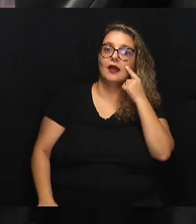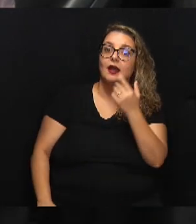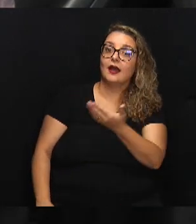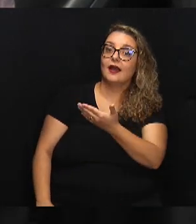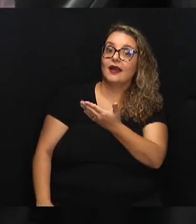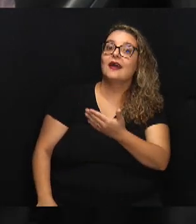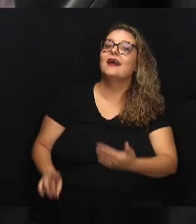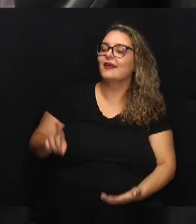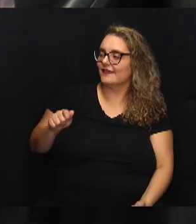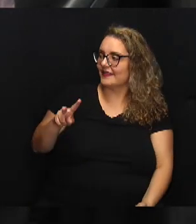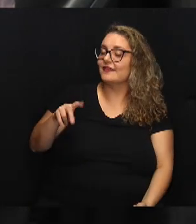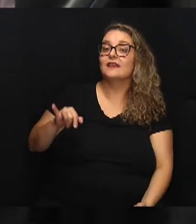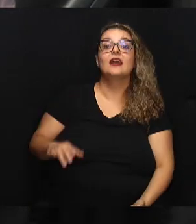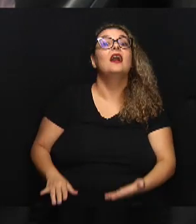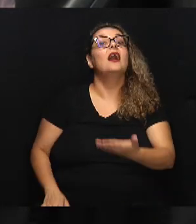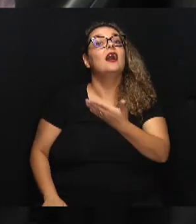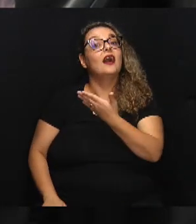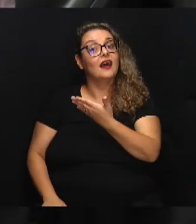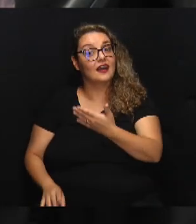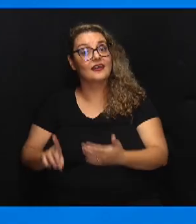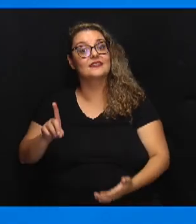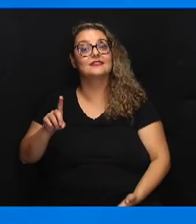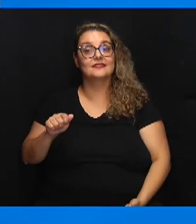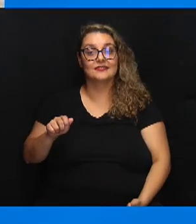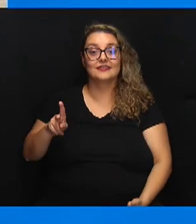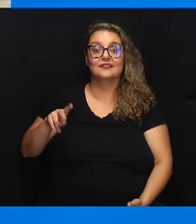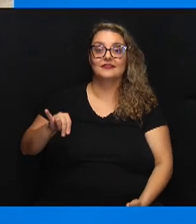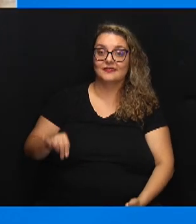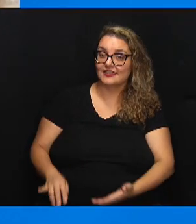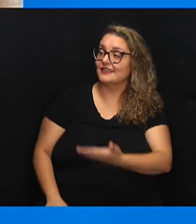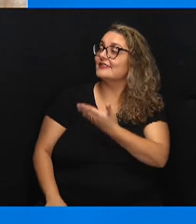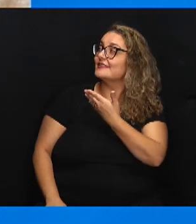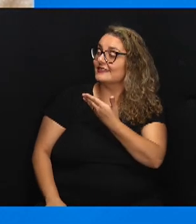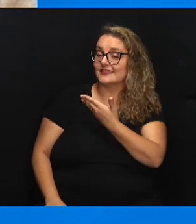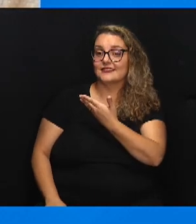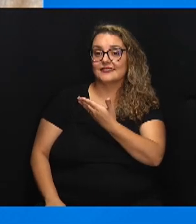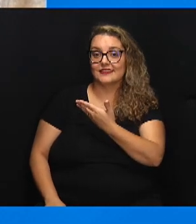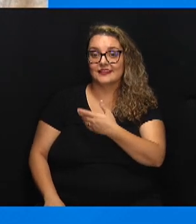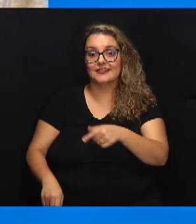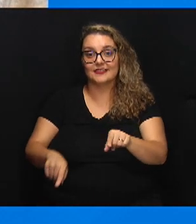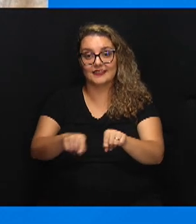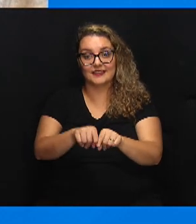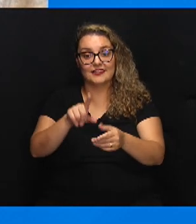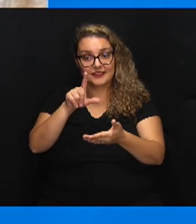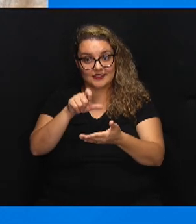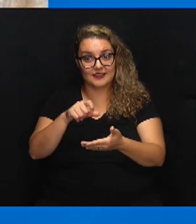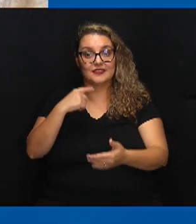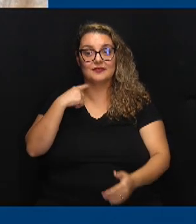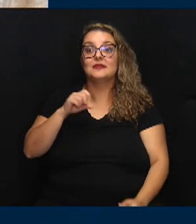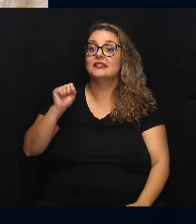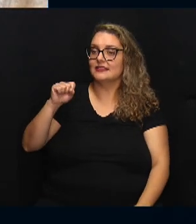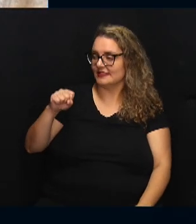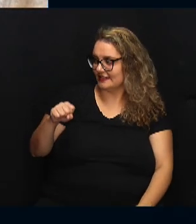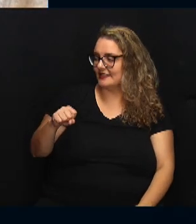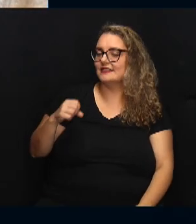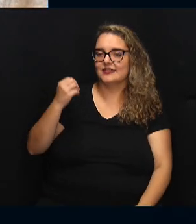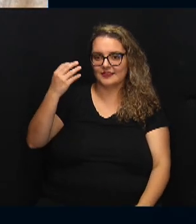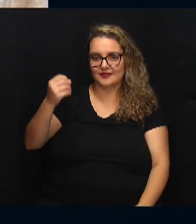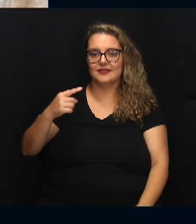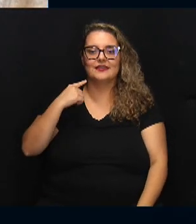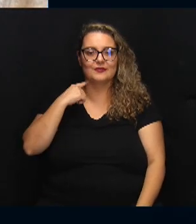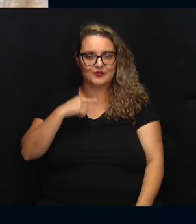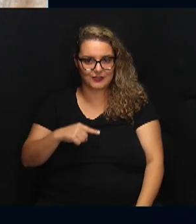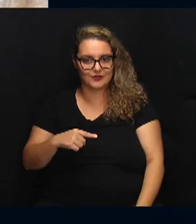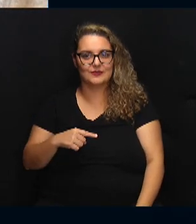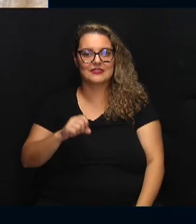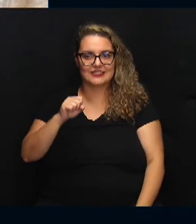Esse é o Davi. esse é o Davi, olha É. lá. Essa É era uma também a figura. foto de Minas, ou não? É uma essa outra é a foto. viagem de Minas É a também. viagem